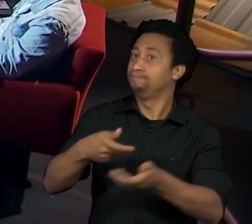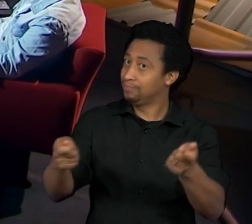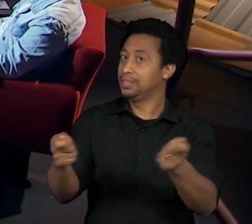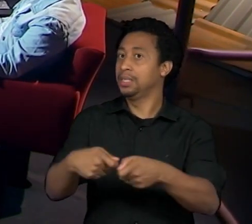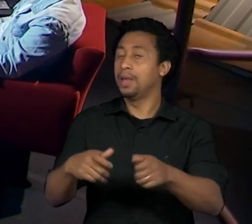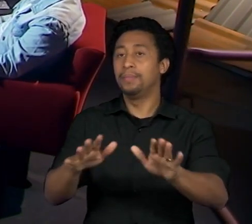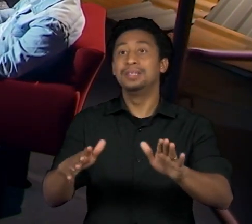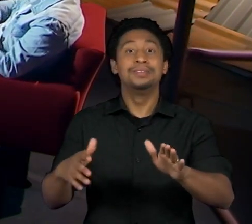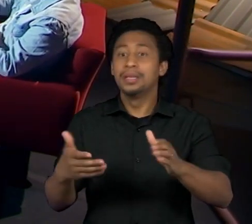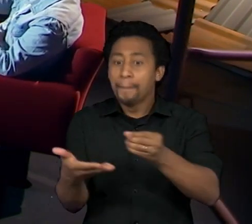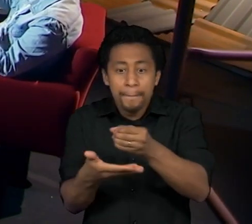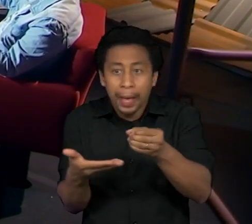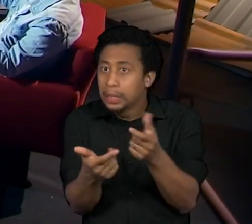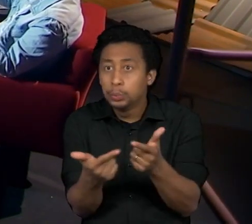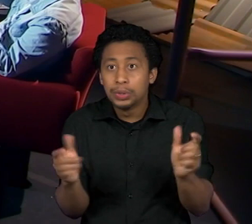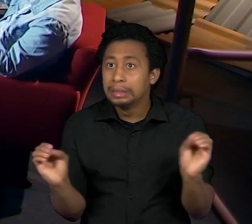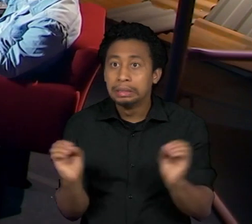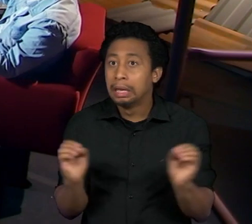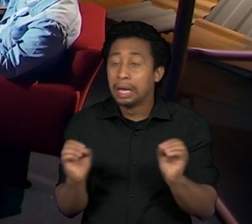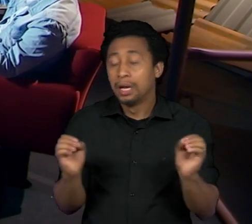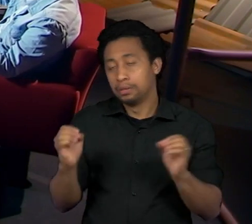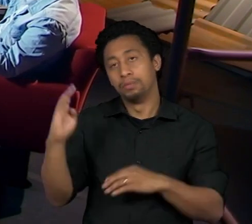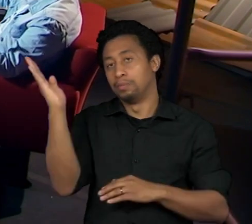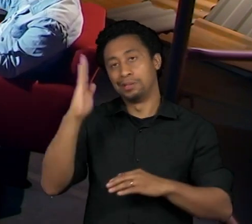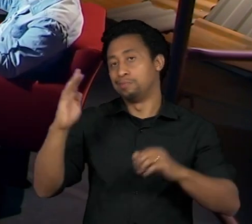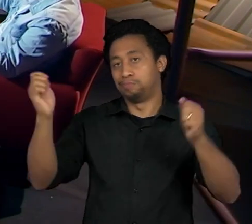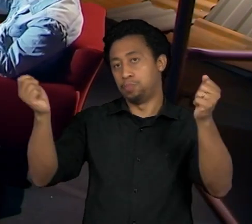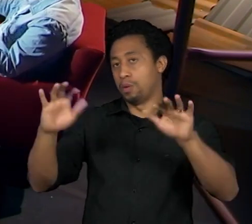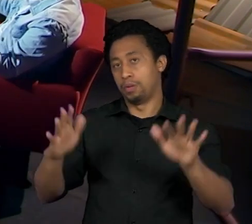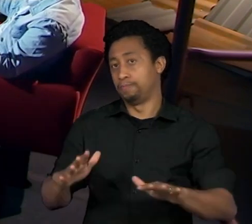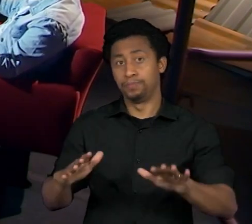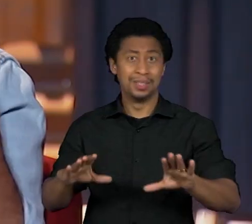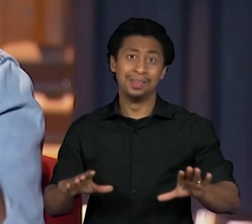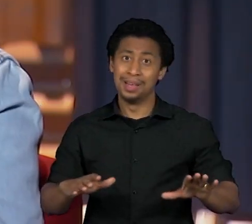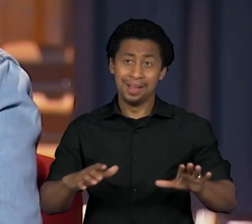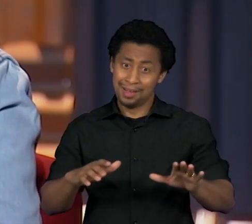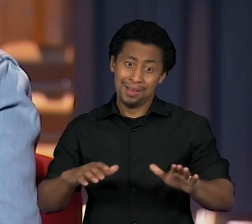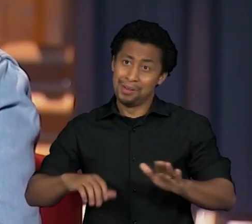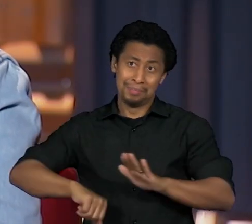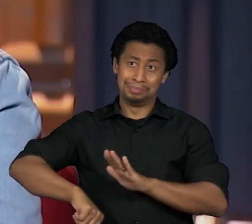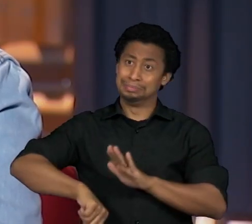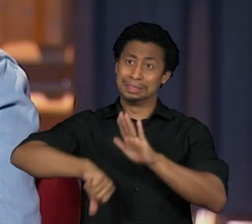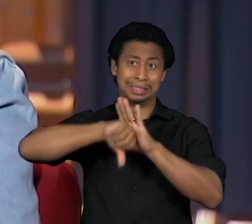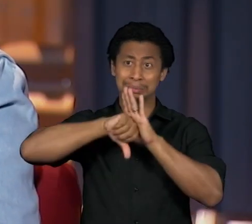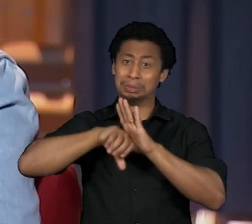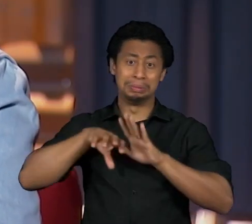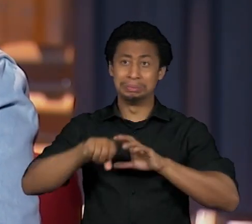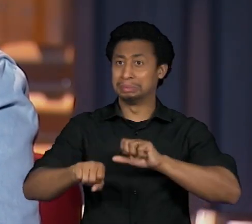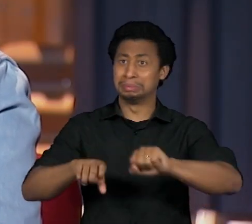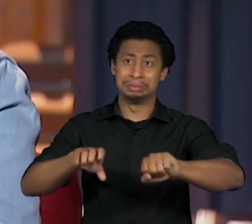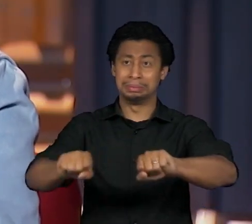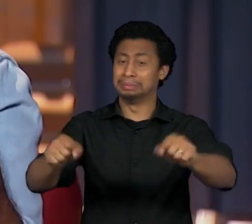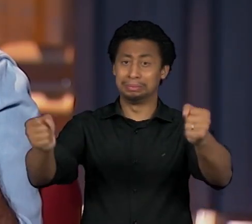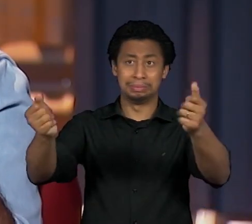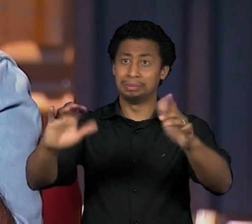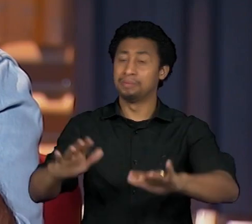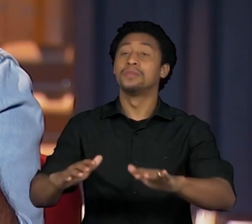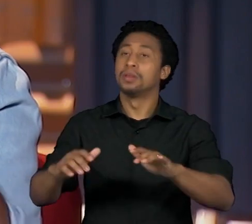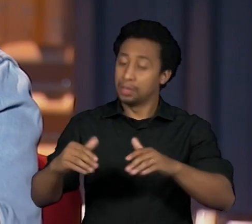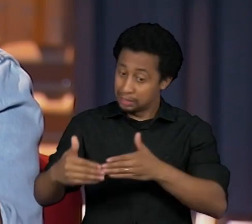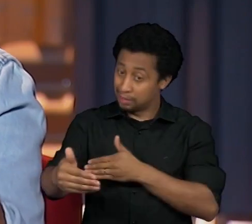comum, esse país vai cair, já está na mão da bandidagem e vai piorar. O Brasil caiu num buraco tão grande, a gente precisa de um pacto